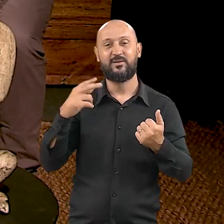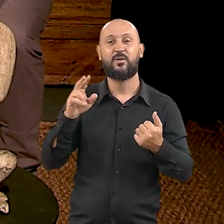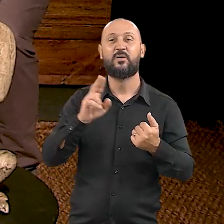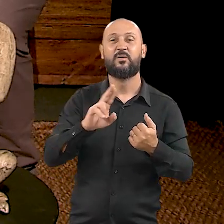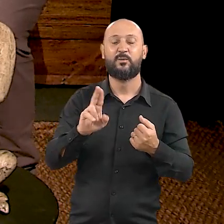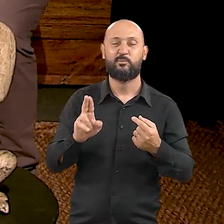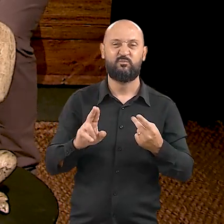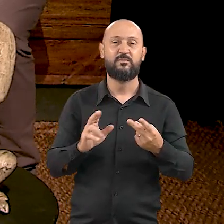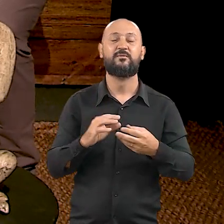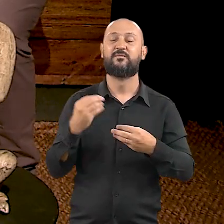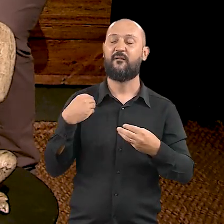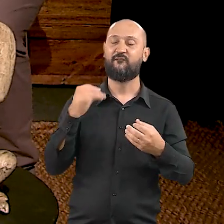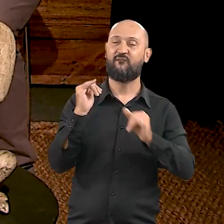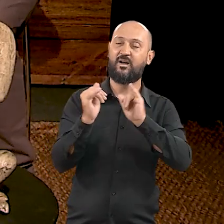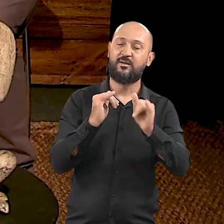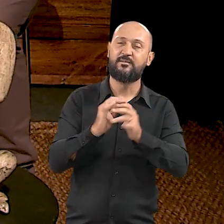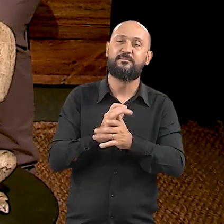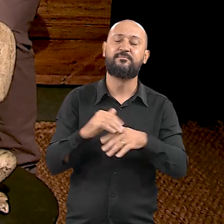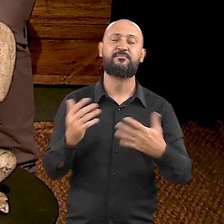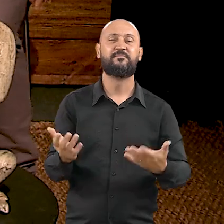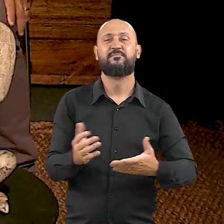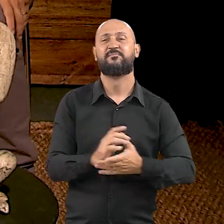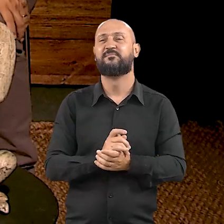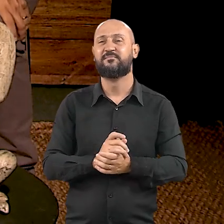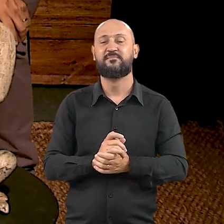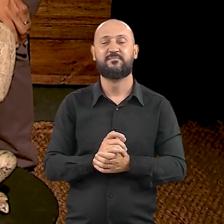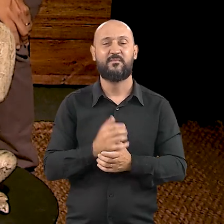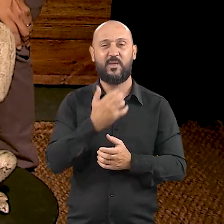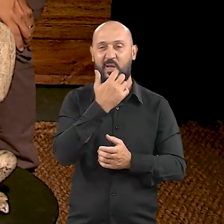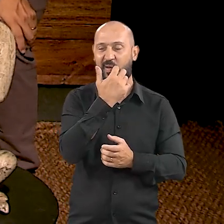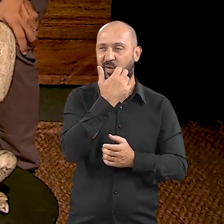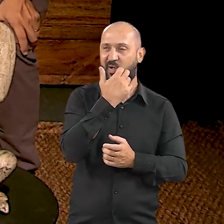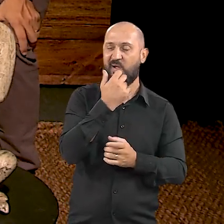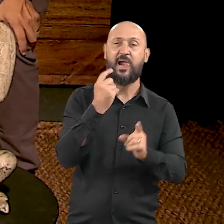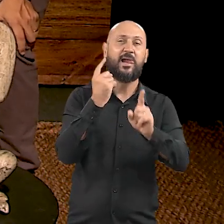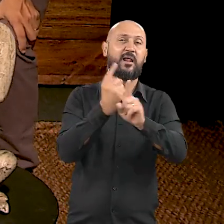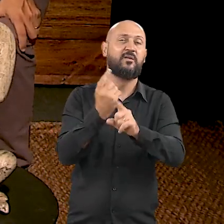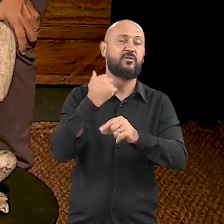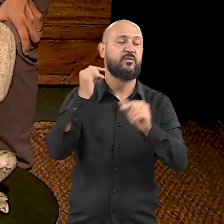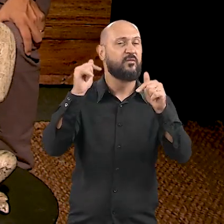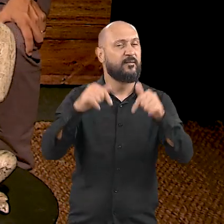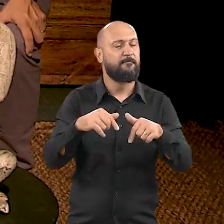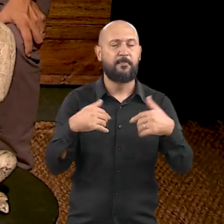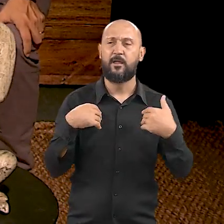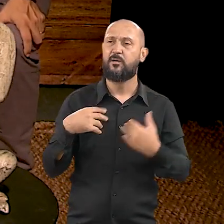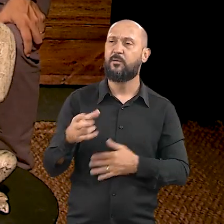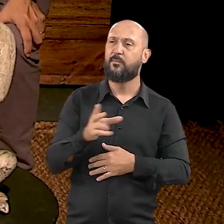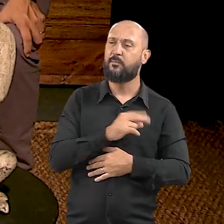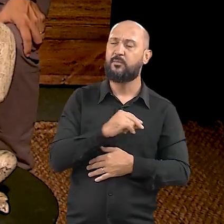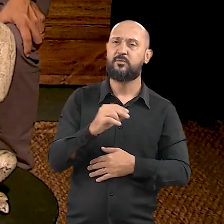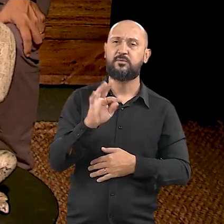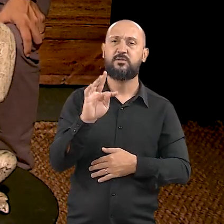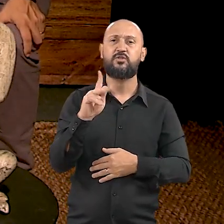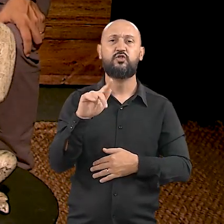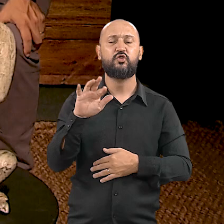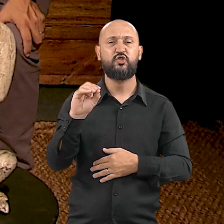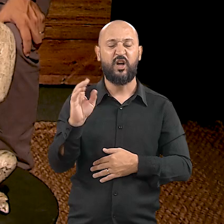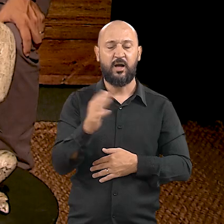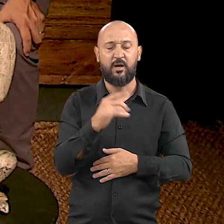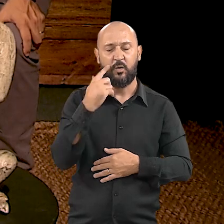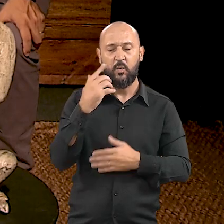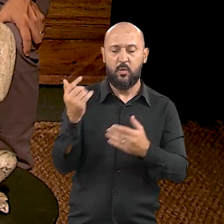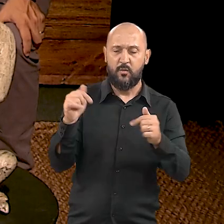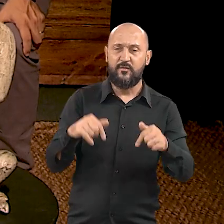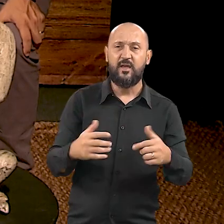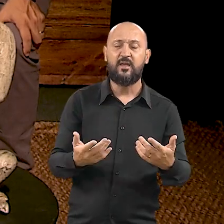Vou lembrando o nome Vai jogando para nós. Mas aqui. eu falei para ele, aí eu encontrei, ele passou por aqui, eu falei, putz, Tiago de